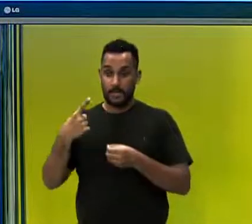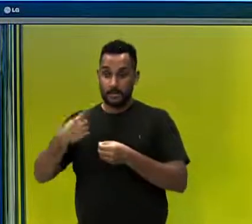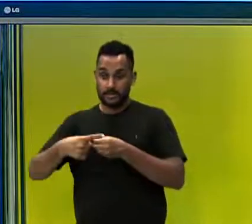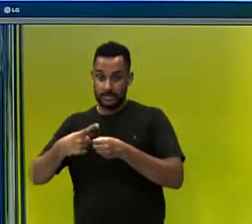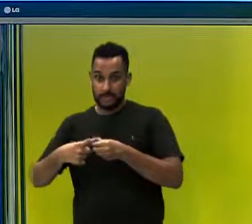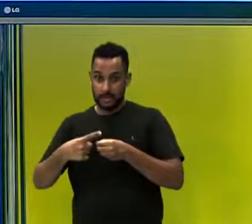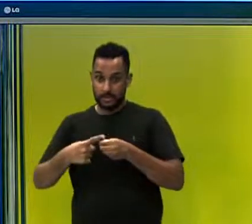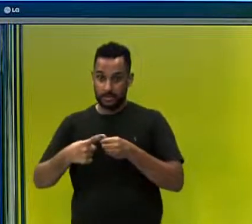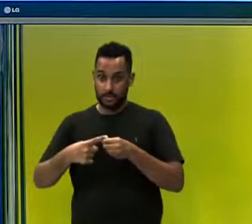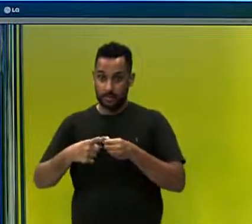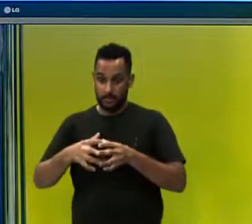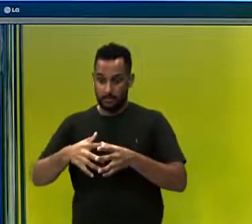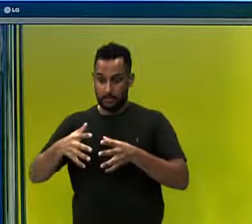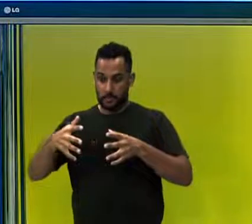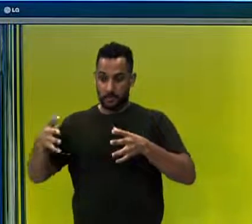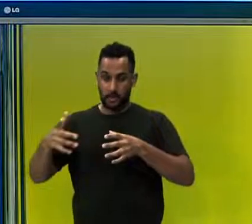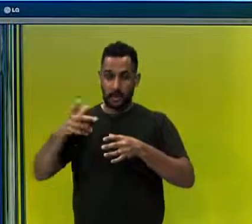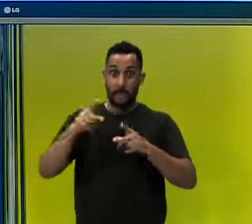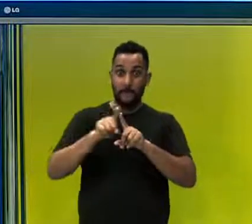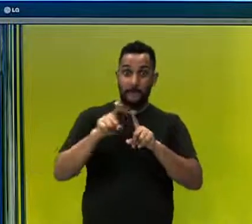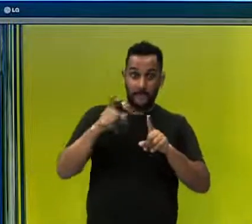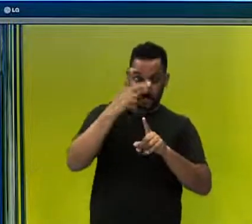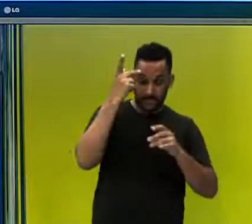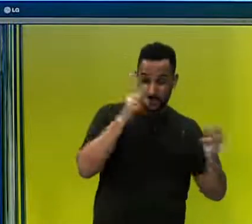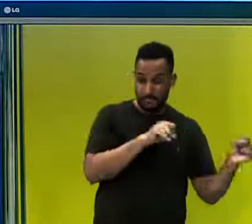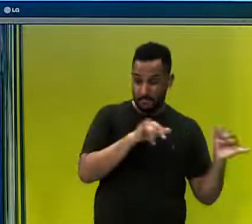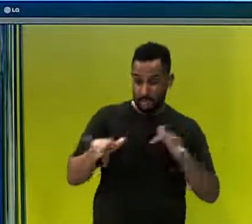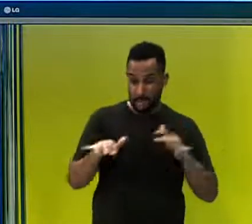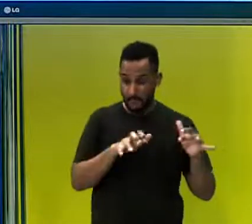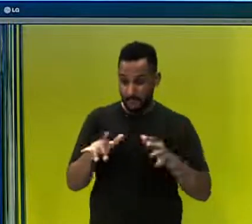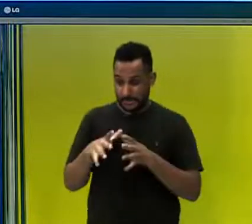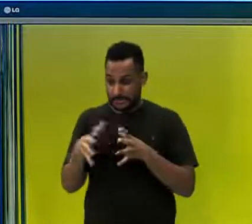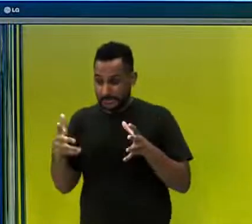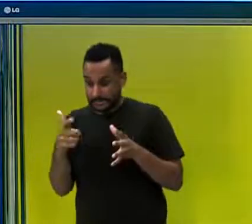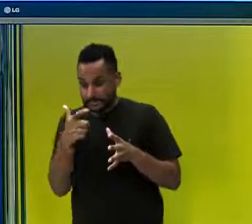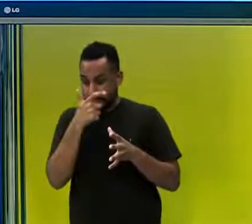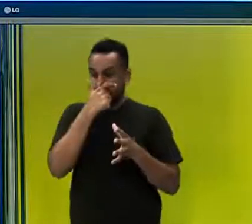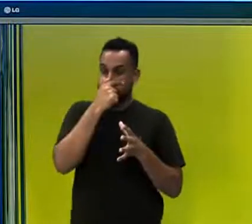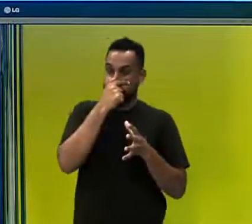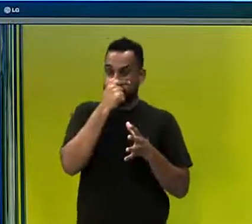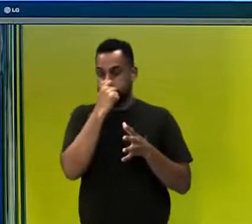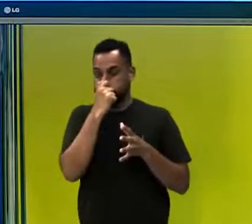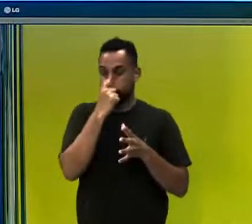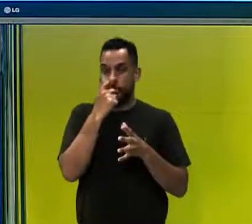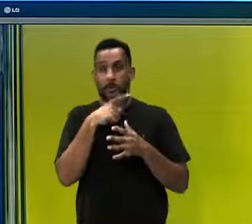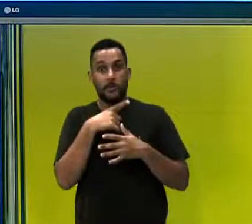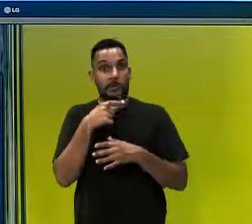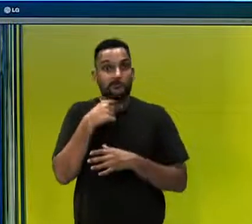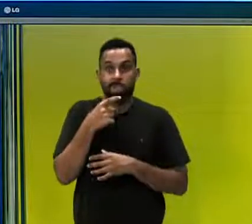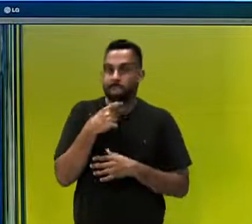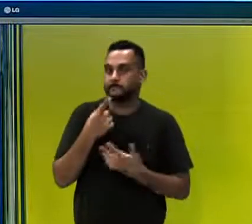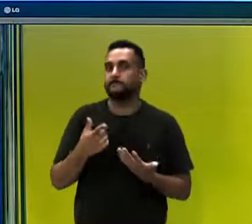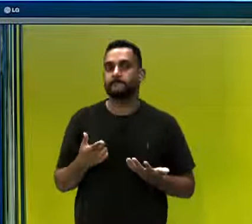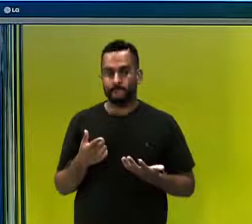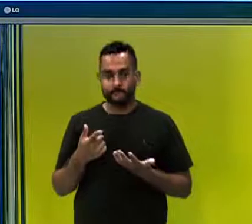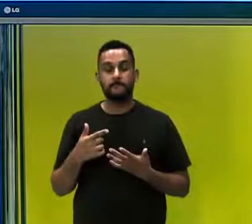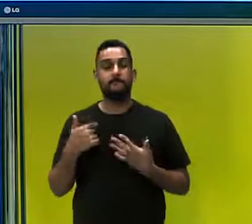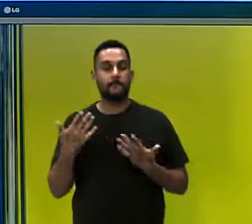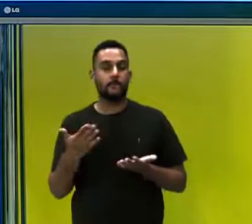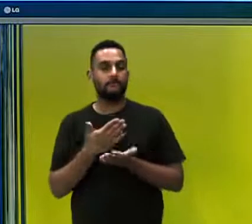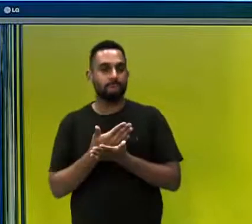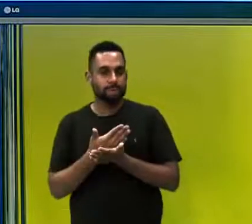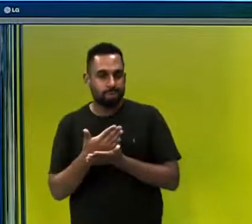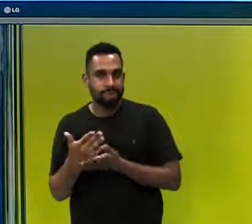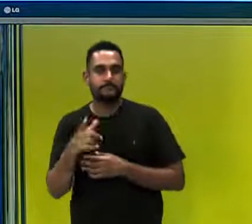mesma velocidade e no mesmo tempo que a população chegou. Então a população chegou, a infraestrutura não estava pronta. E a gente começa